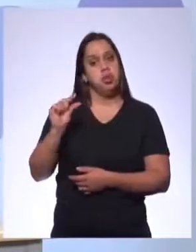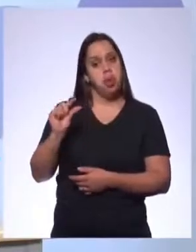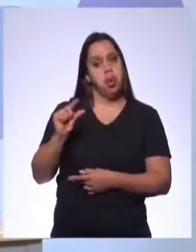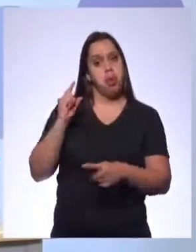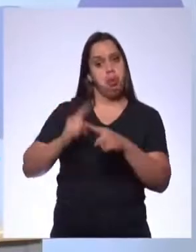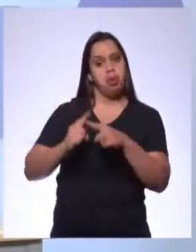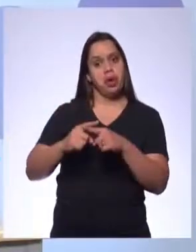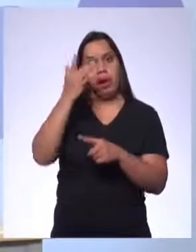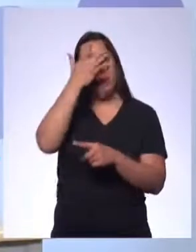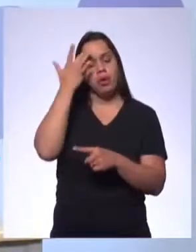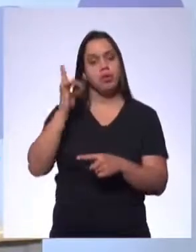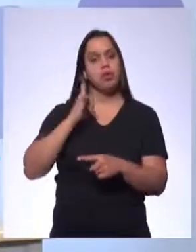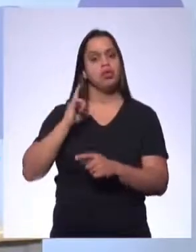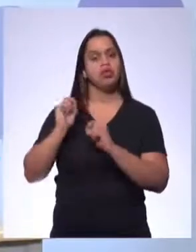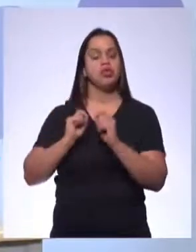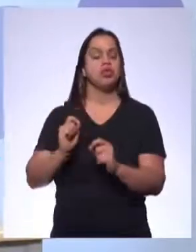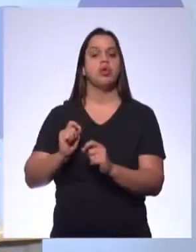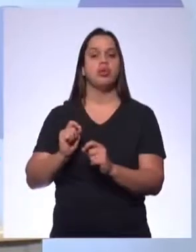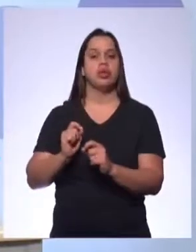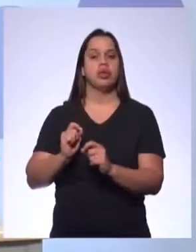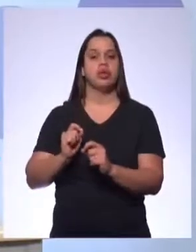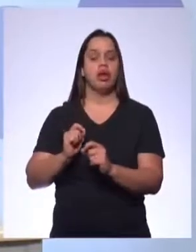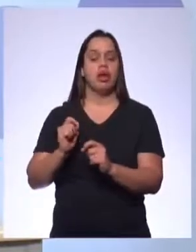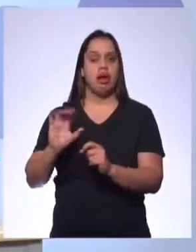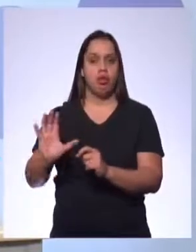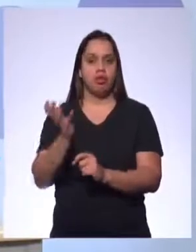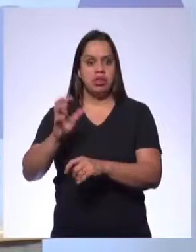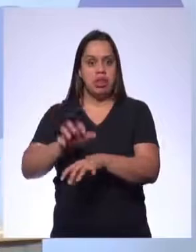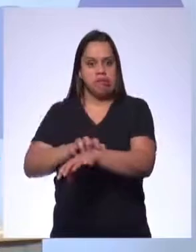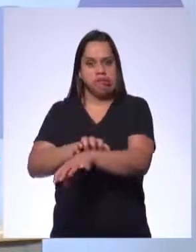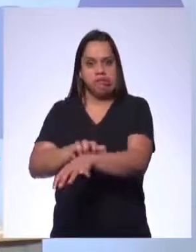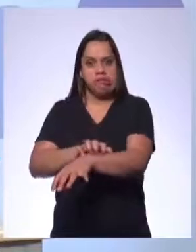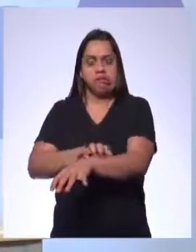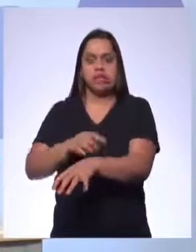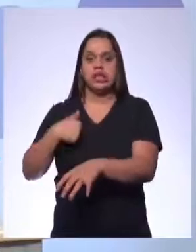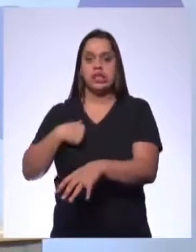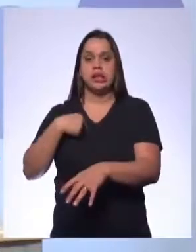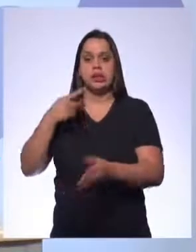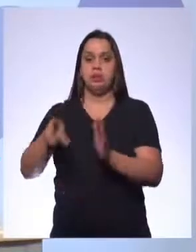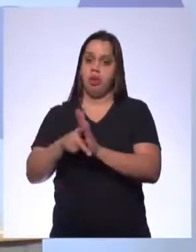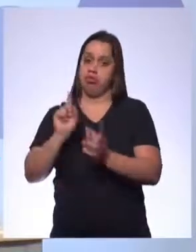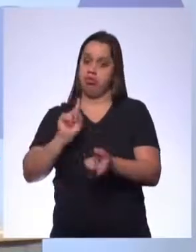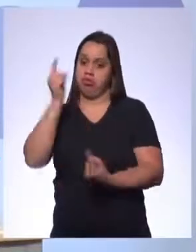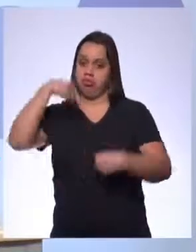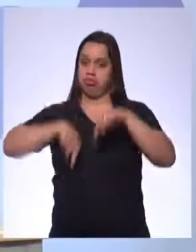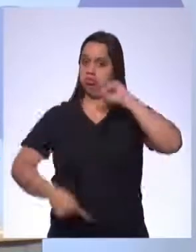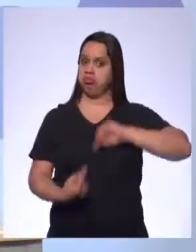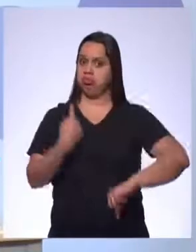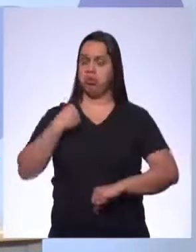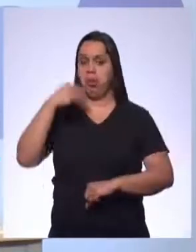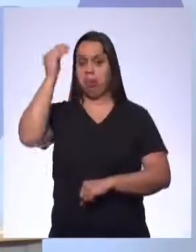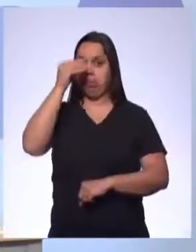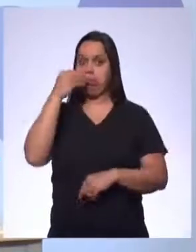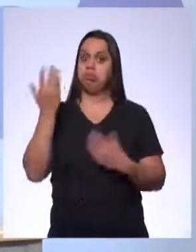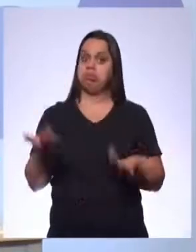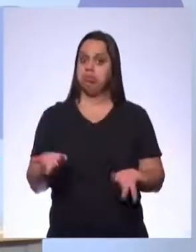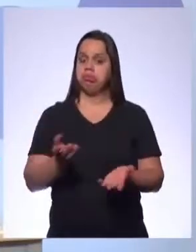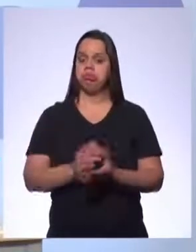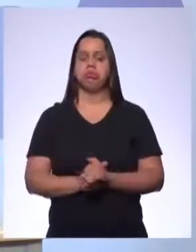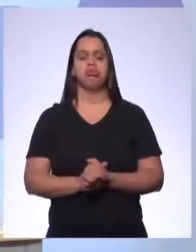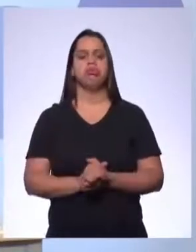ter reação alérgica e às vezes o sistema falha. Muito bem, perfeito.